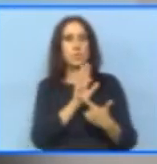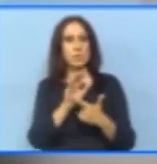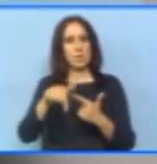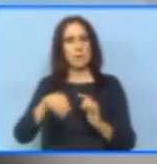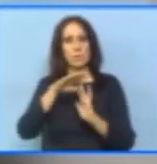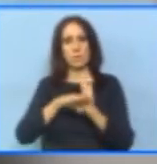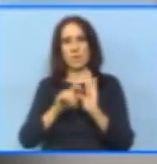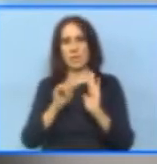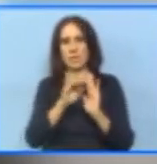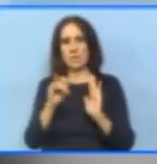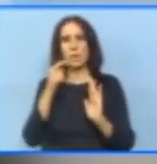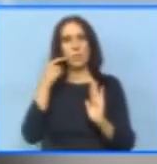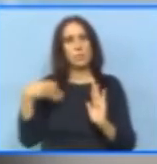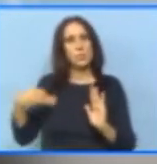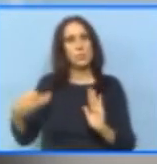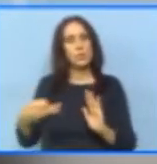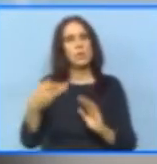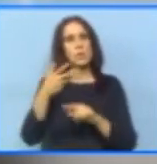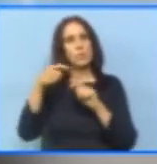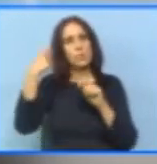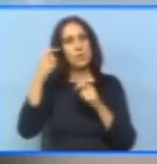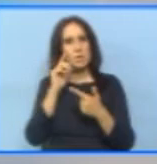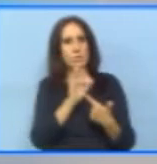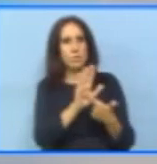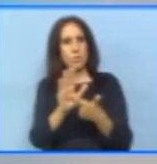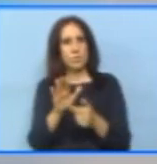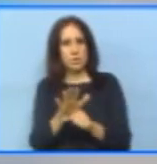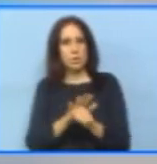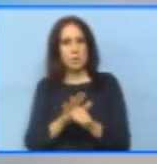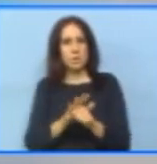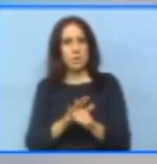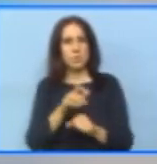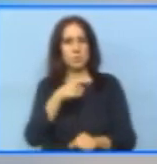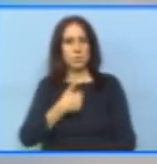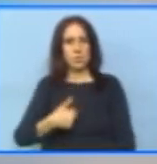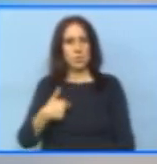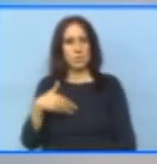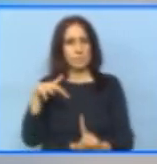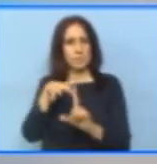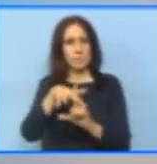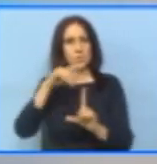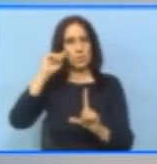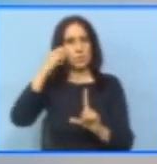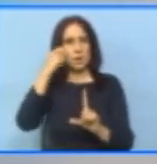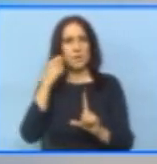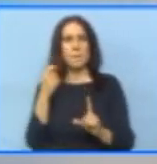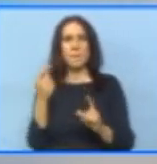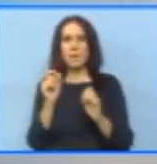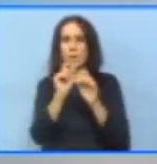programa Eclésia, em cada quarta-feira, documentários que mostram situações dos cristãos perseguidos. É um